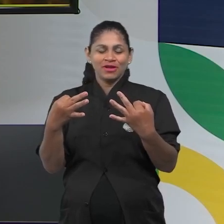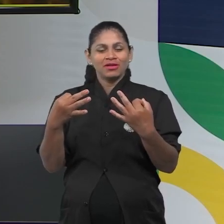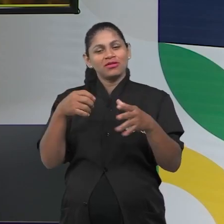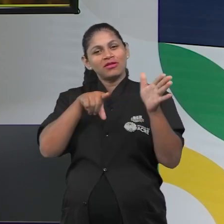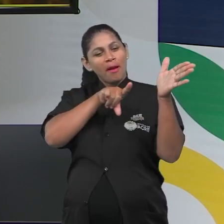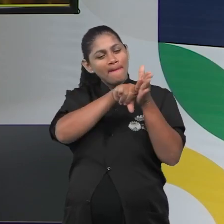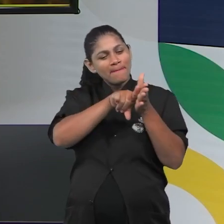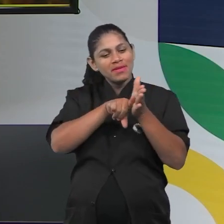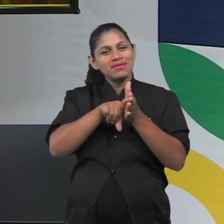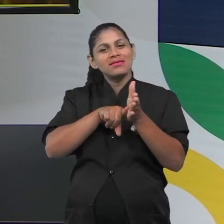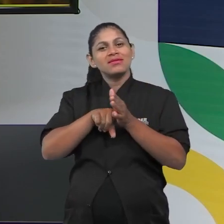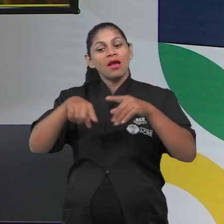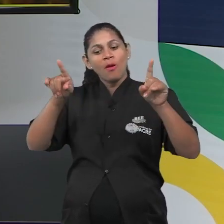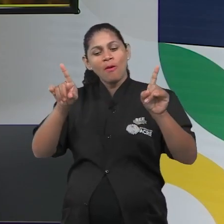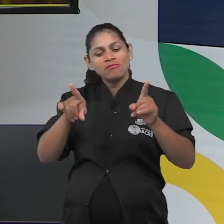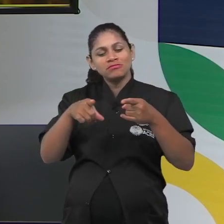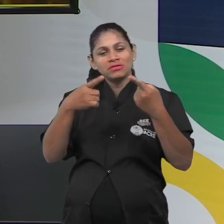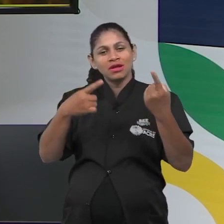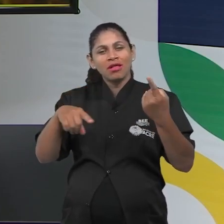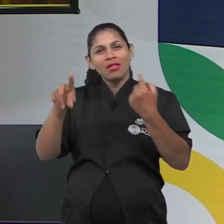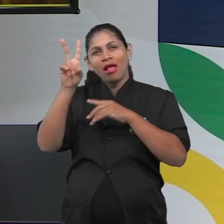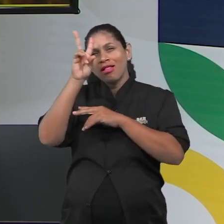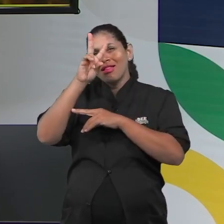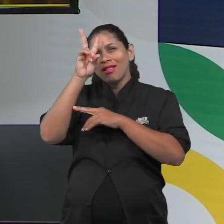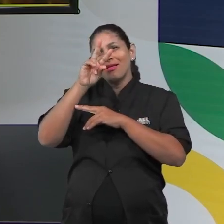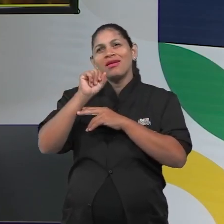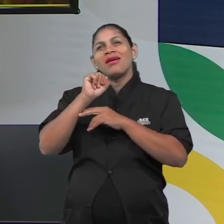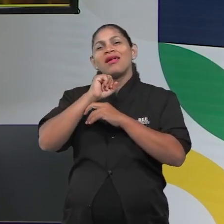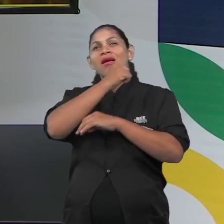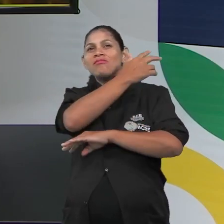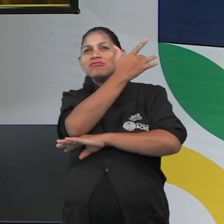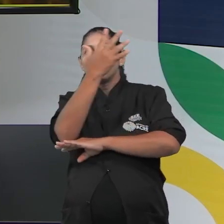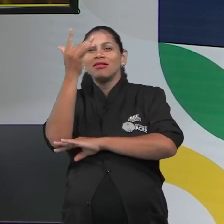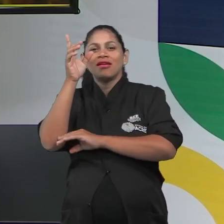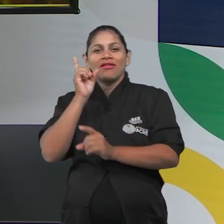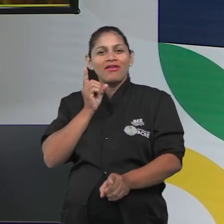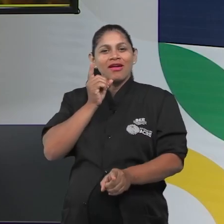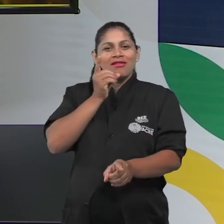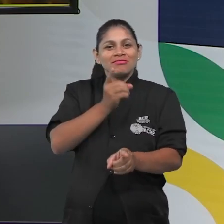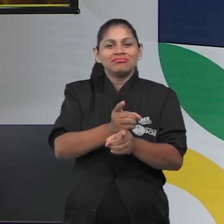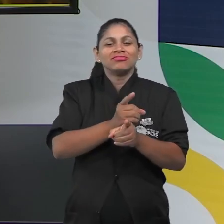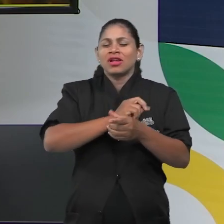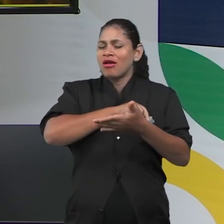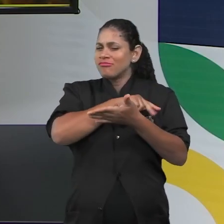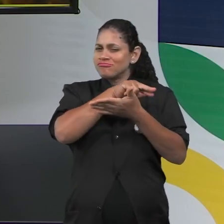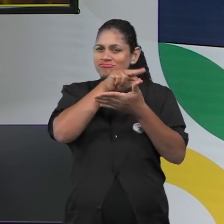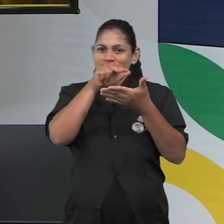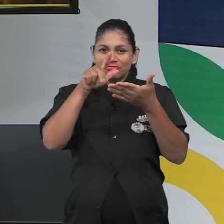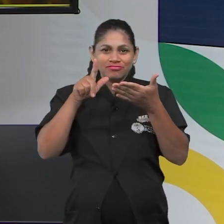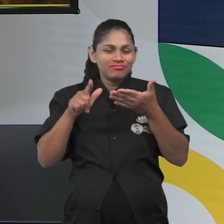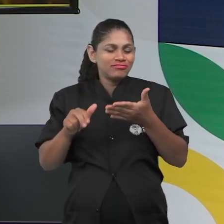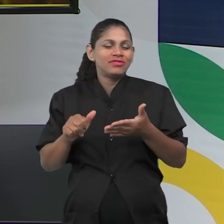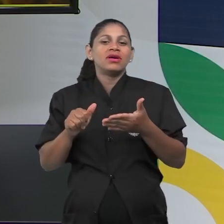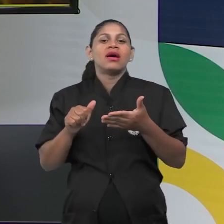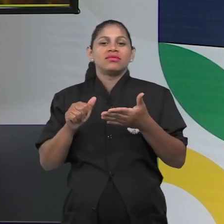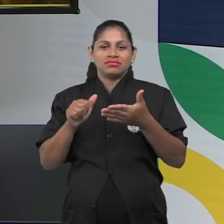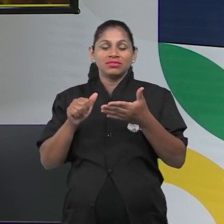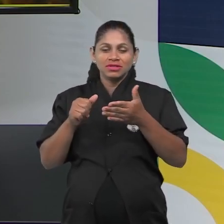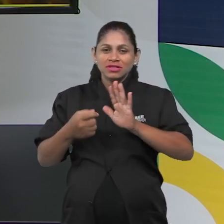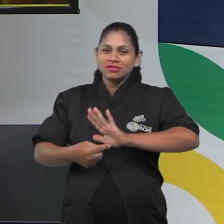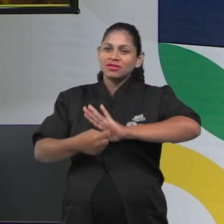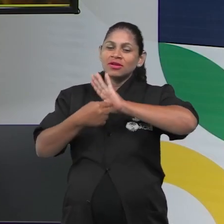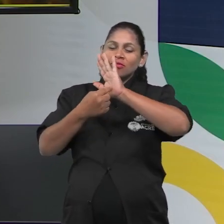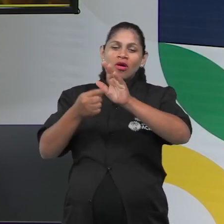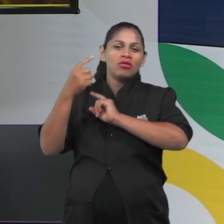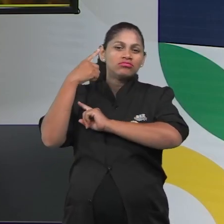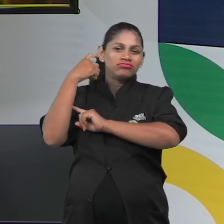pesquisar uma música que lembre a natureza, a gente vai encontrar partitura, vai encontrar aí notas que remetem ao